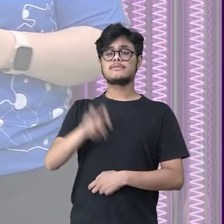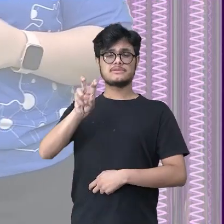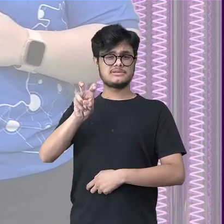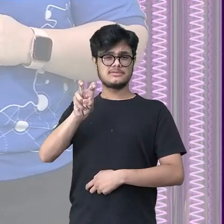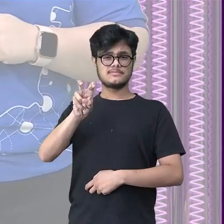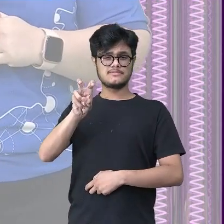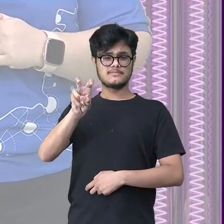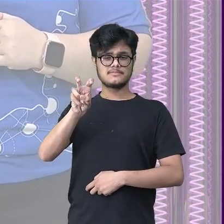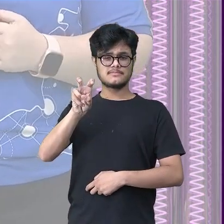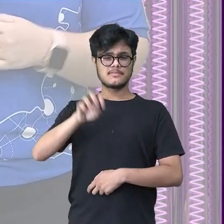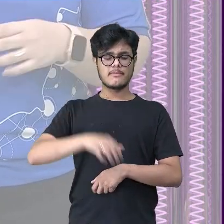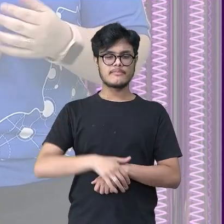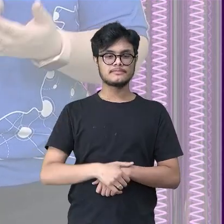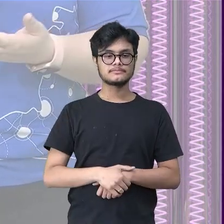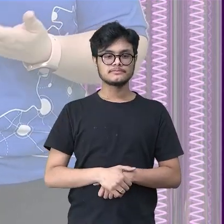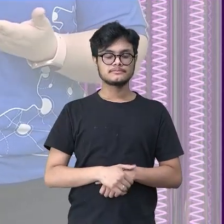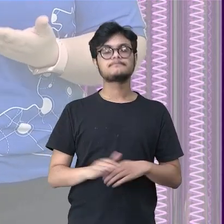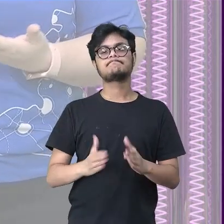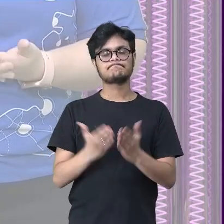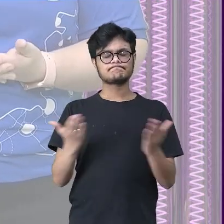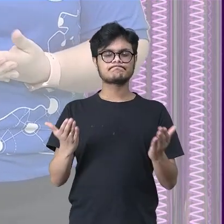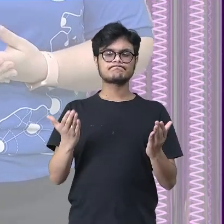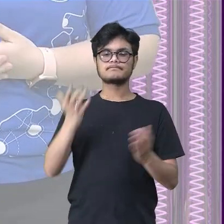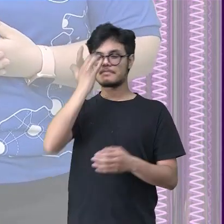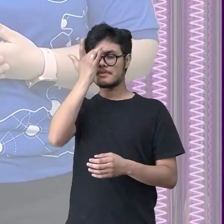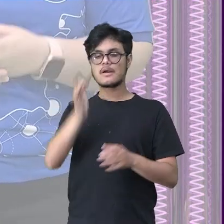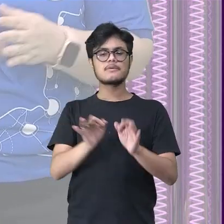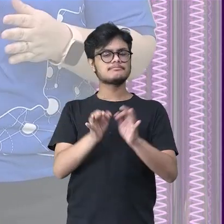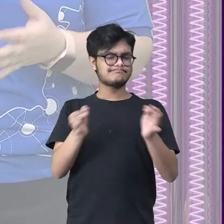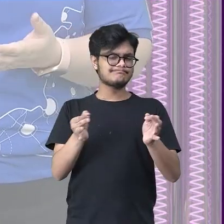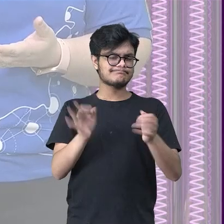unidade astronômica e meia. Então, mais fácil de a gente